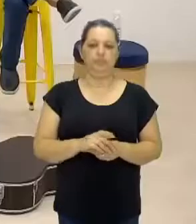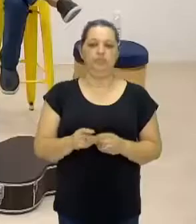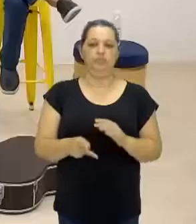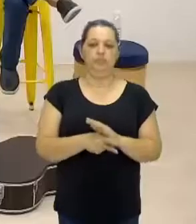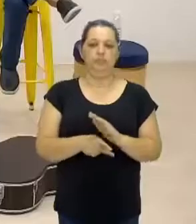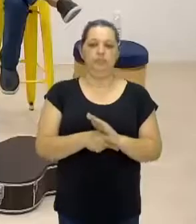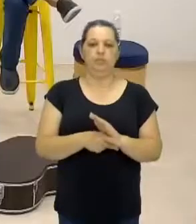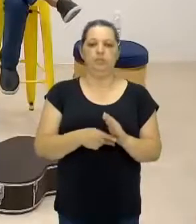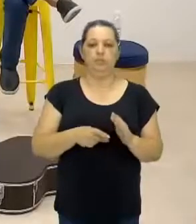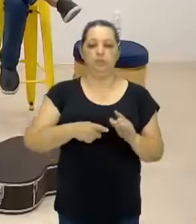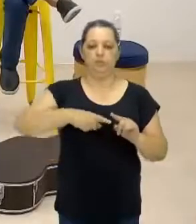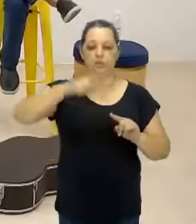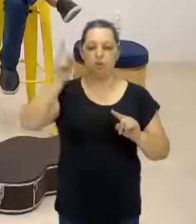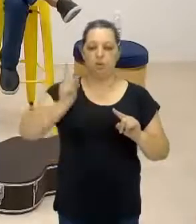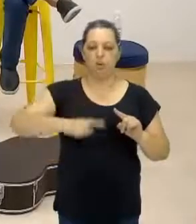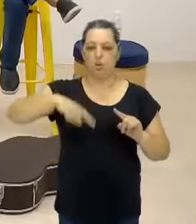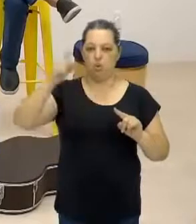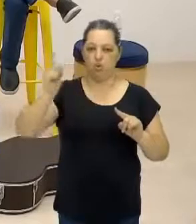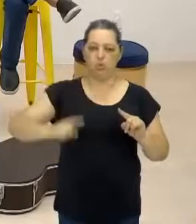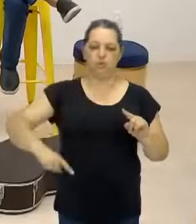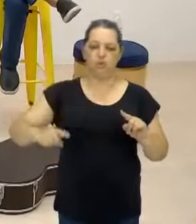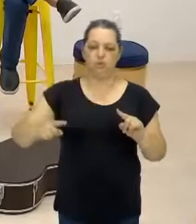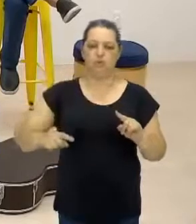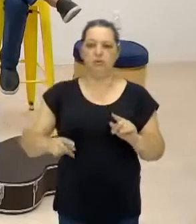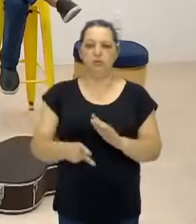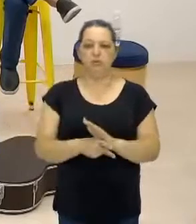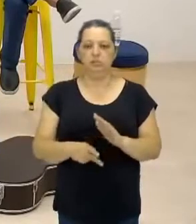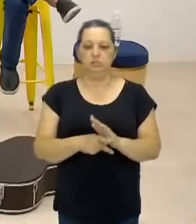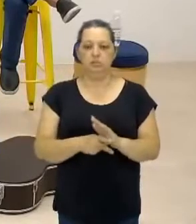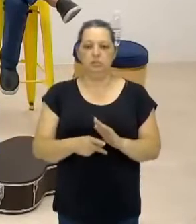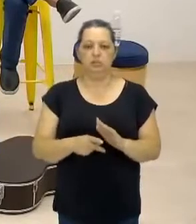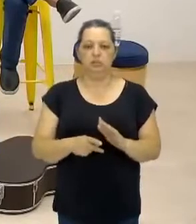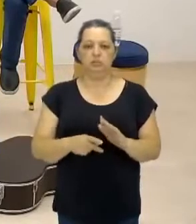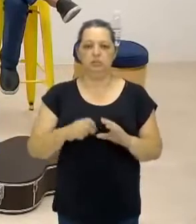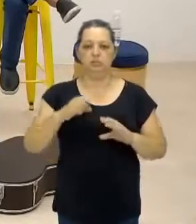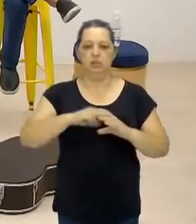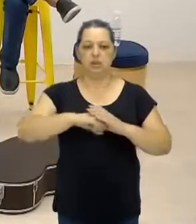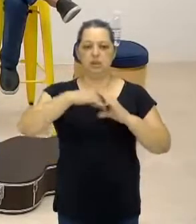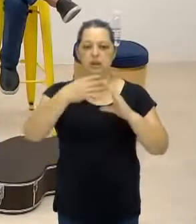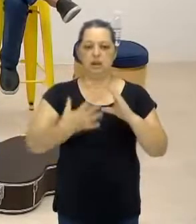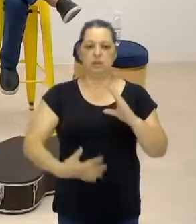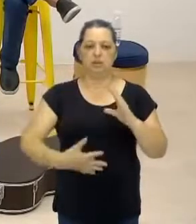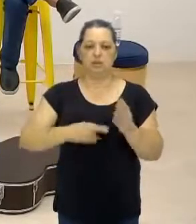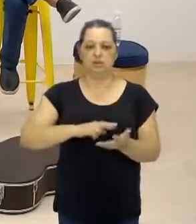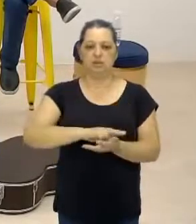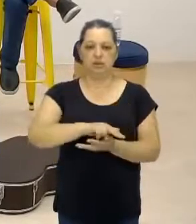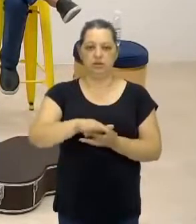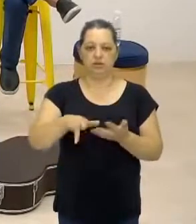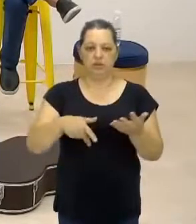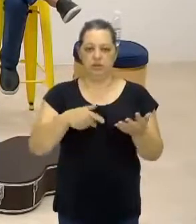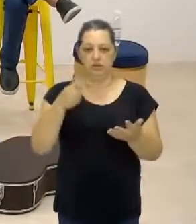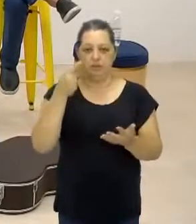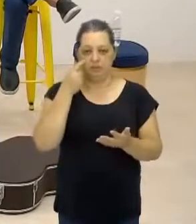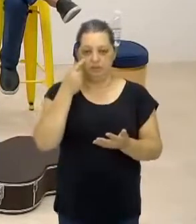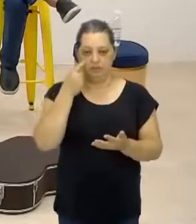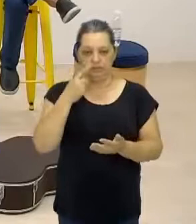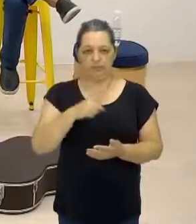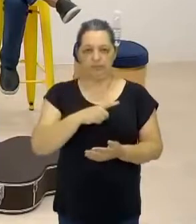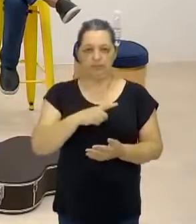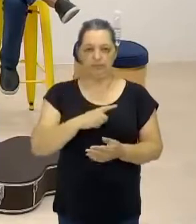as ondas, beleza? E aí, falando das ondas e suas características. Roda aí a próxima parte para a